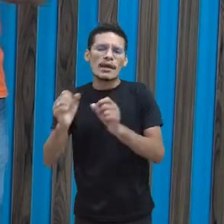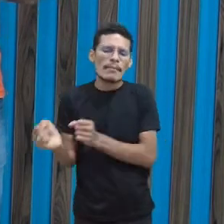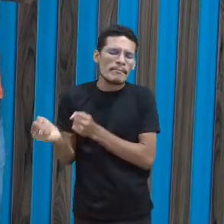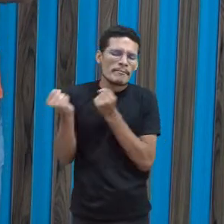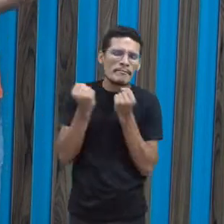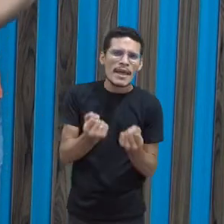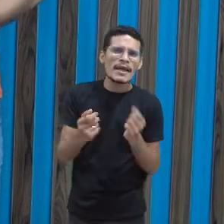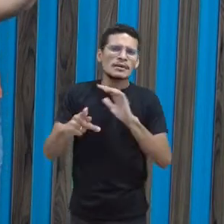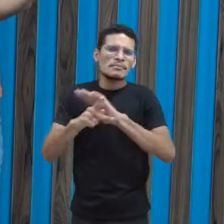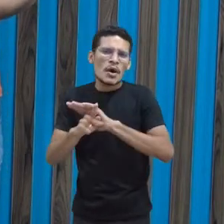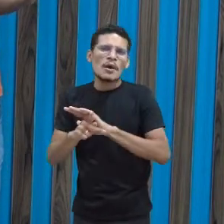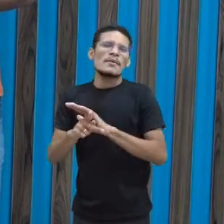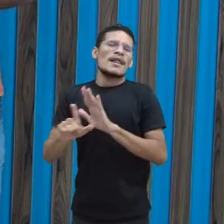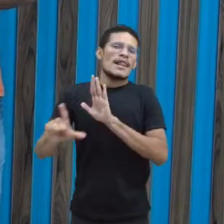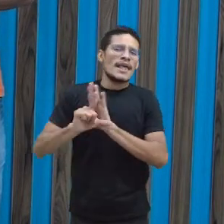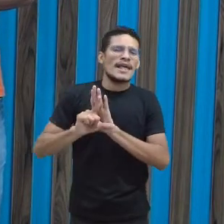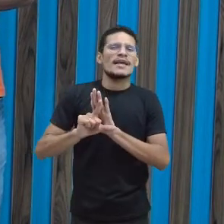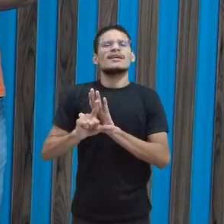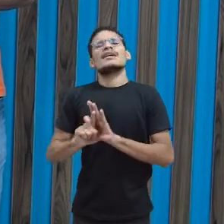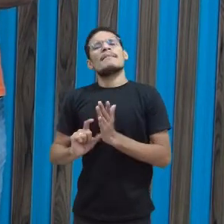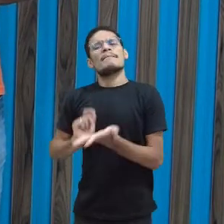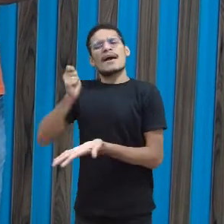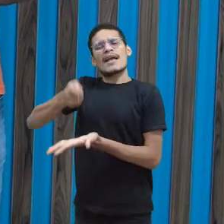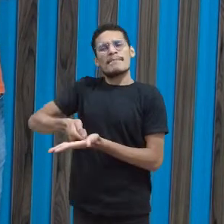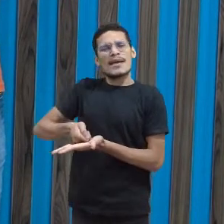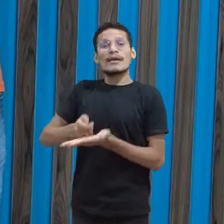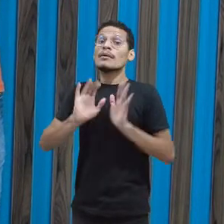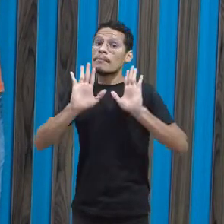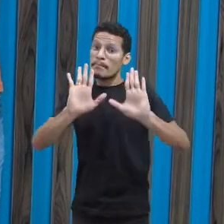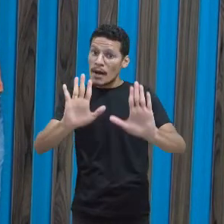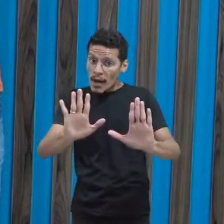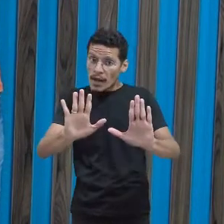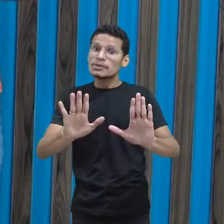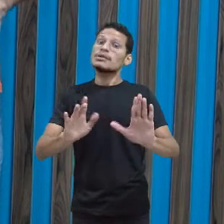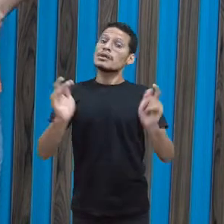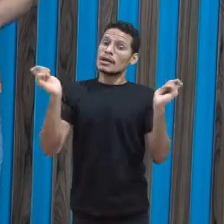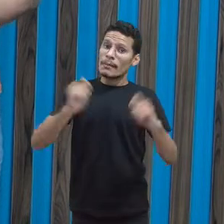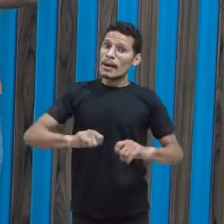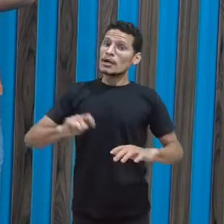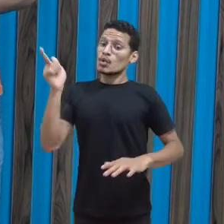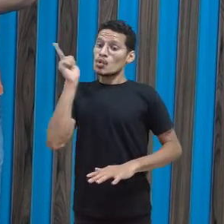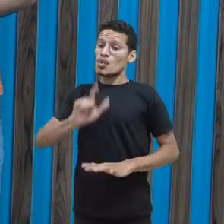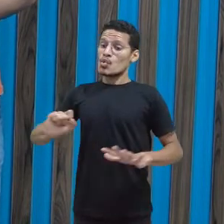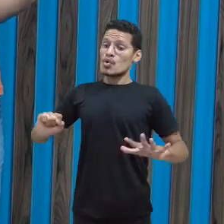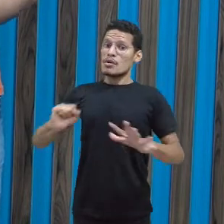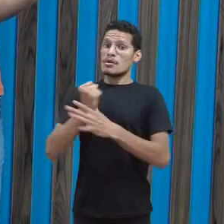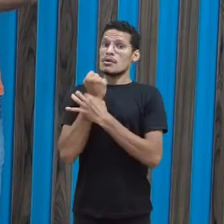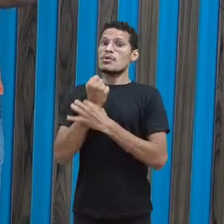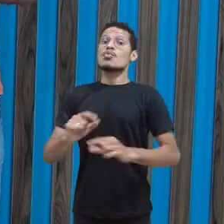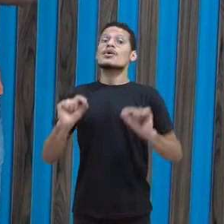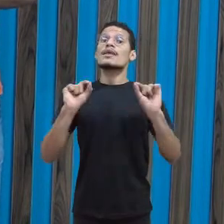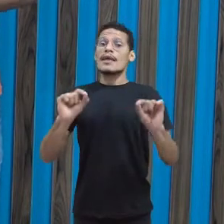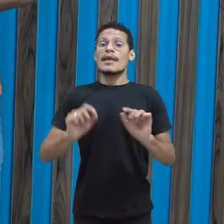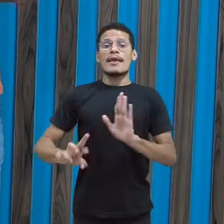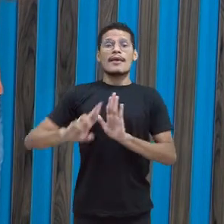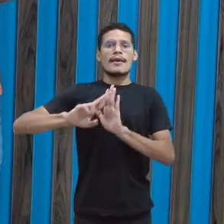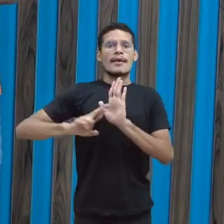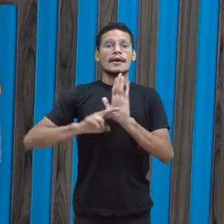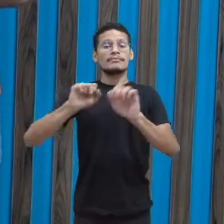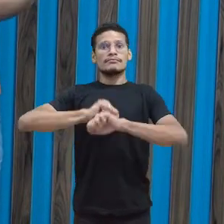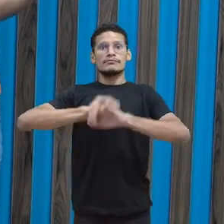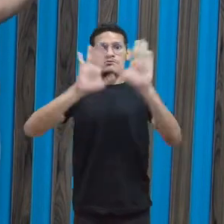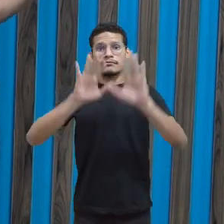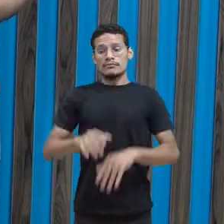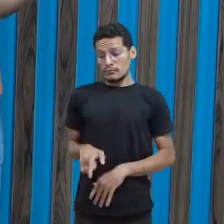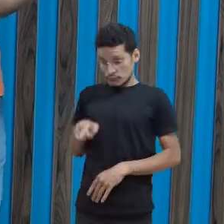sobre o tanto de pagamento e tal, mas garante-se regras claras, regras claras tanto para o